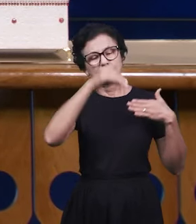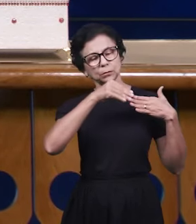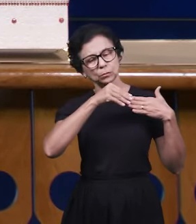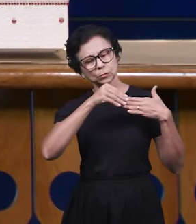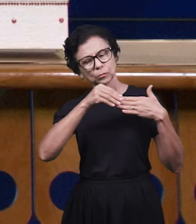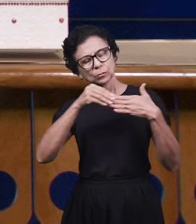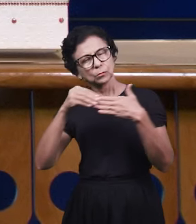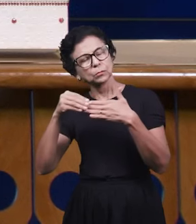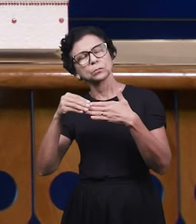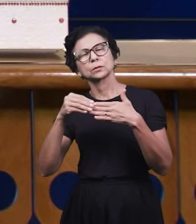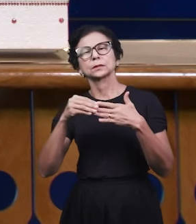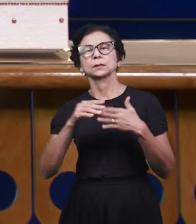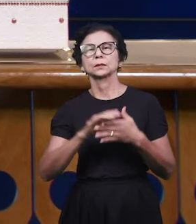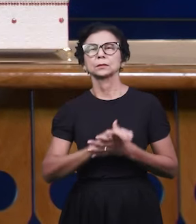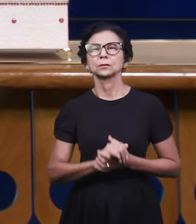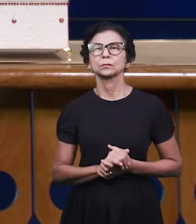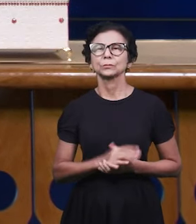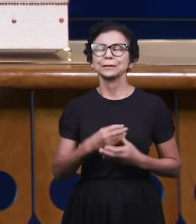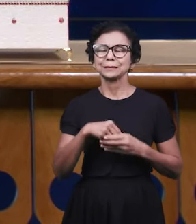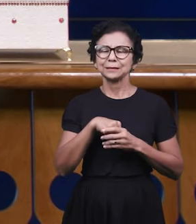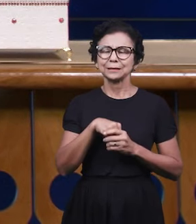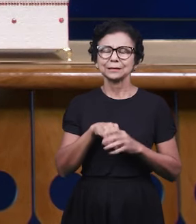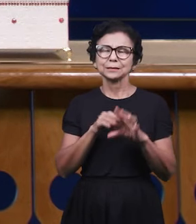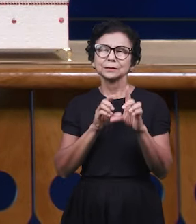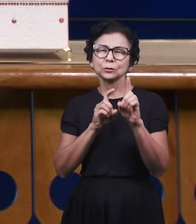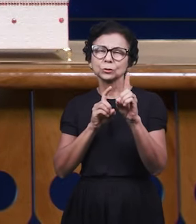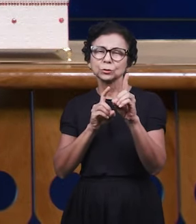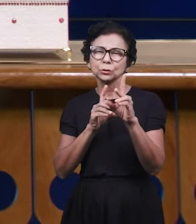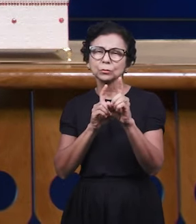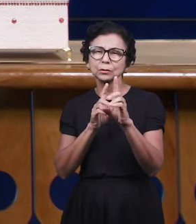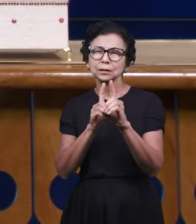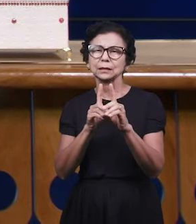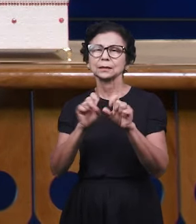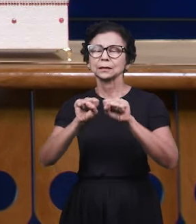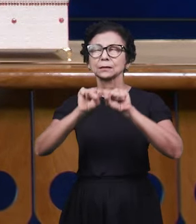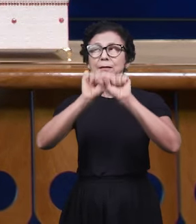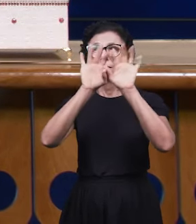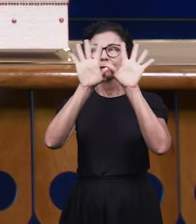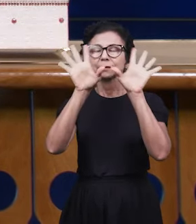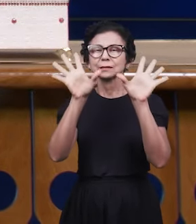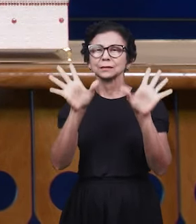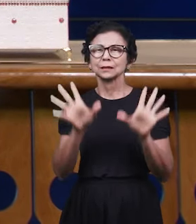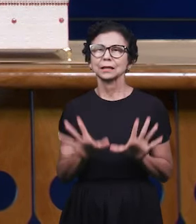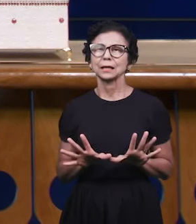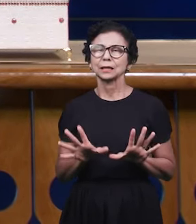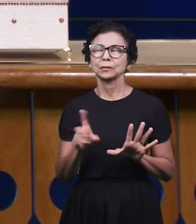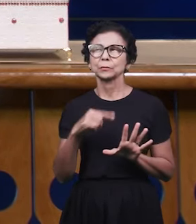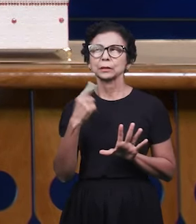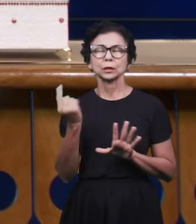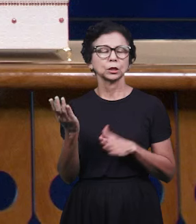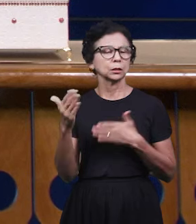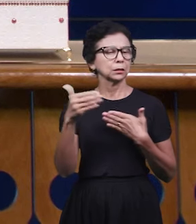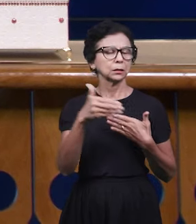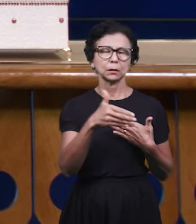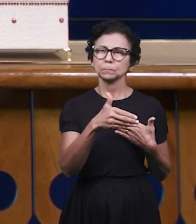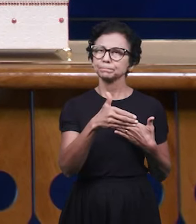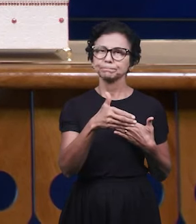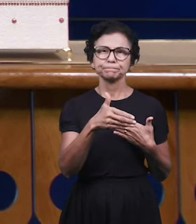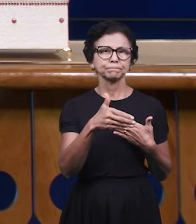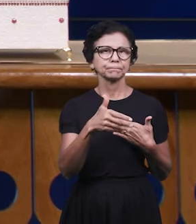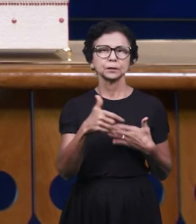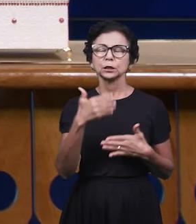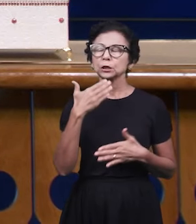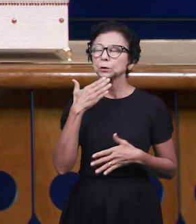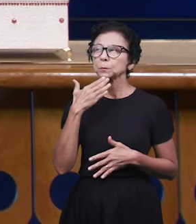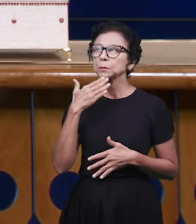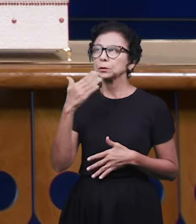Espírito e com a doutrina bíblica colocada de forma tão clara para que nós não erremos o caminho. Te louvamos por isso.